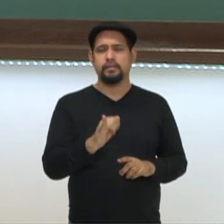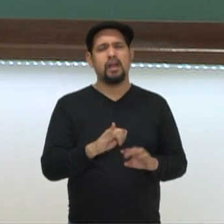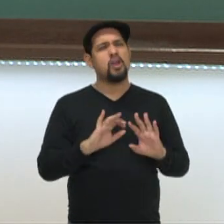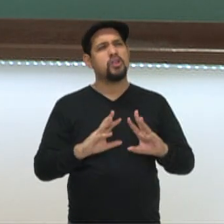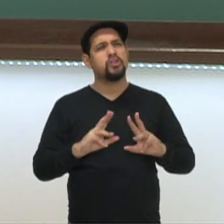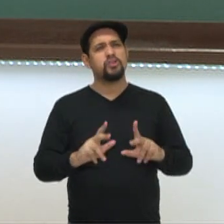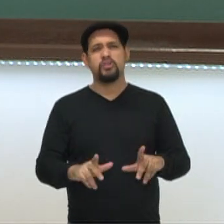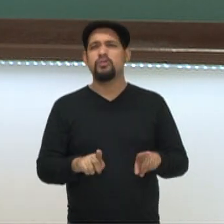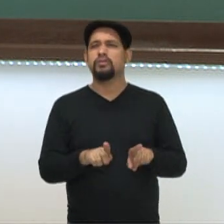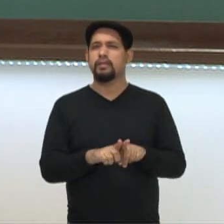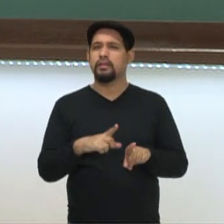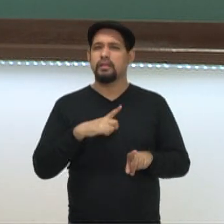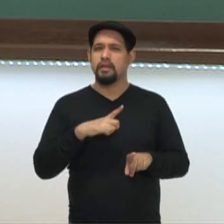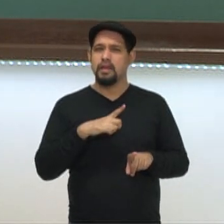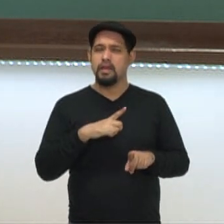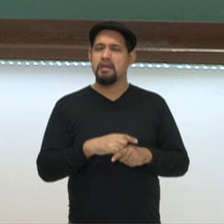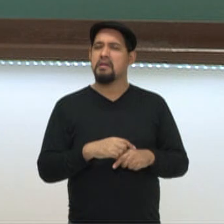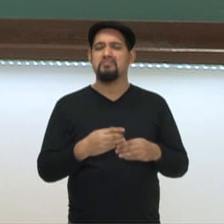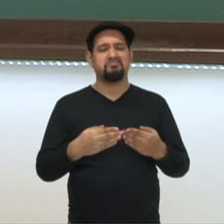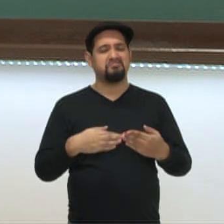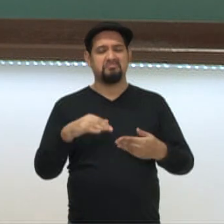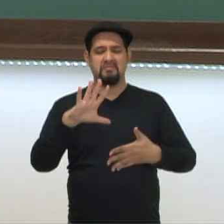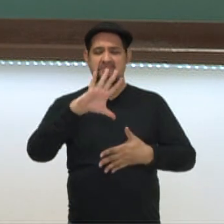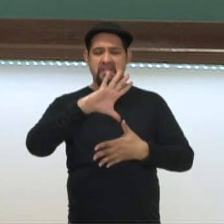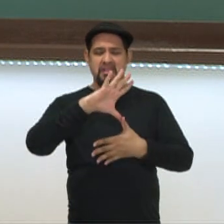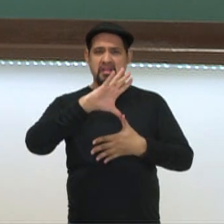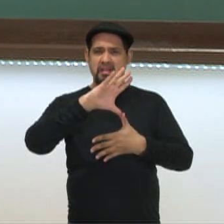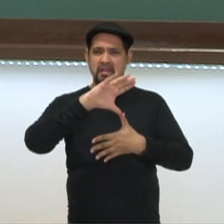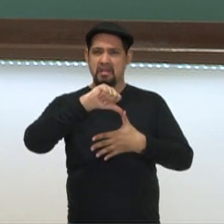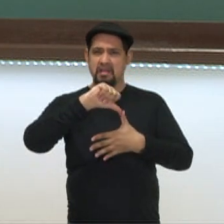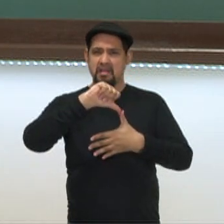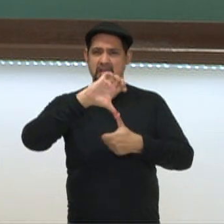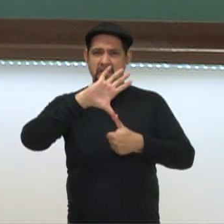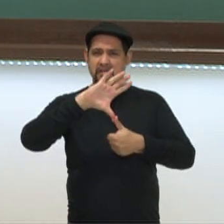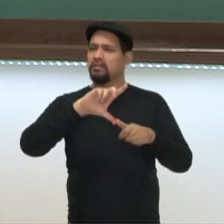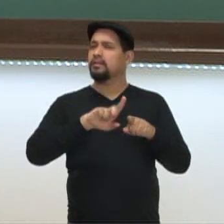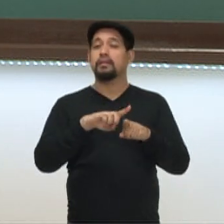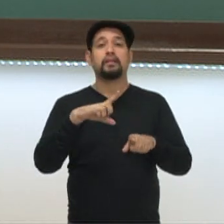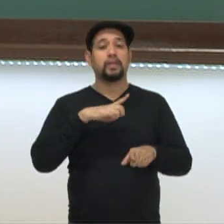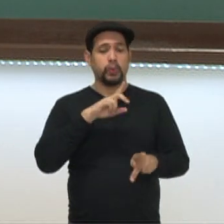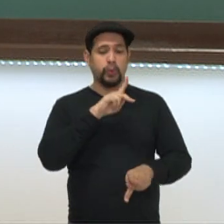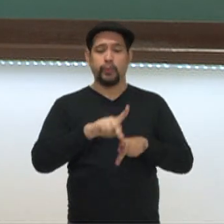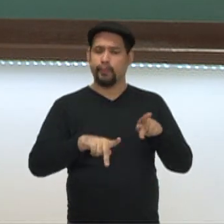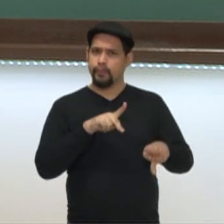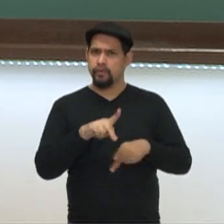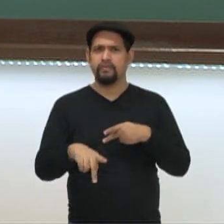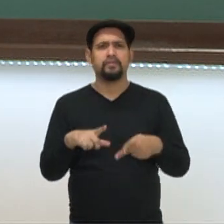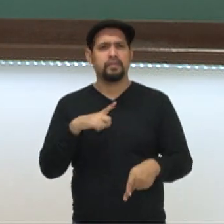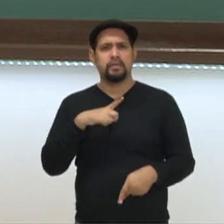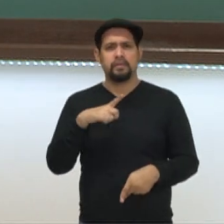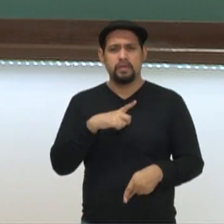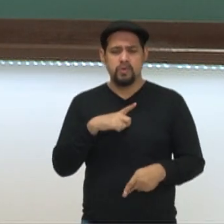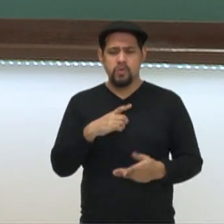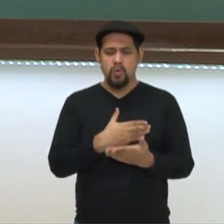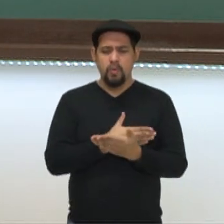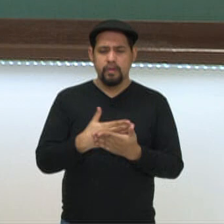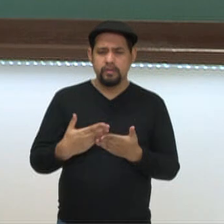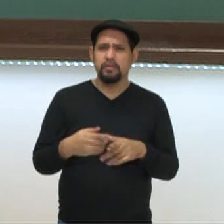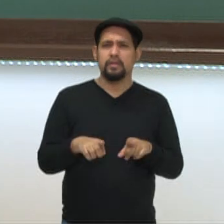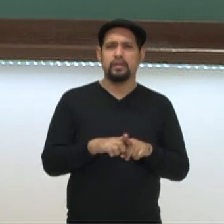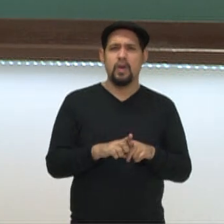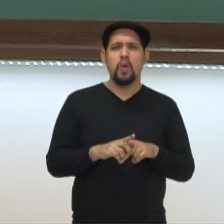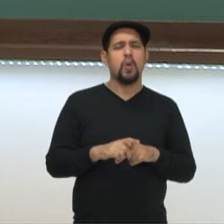América Central e América do Norte, existem os indígenas, ou ainda povos nativos, povos primevos,